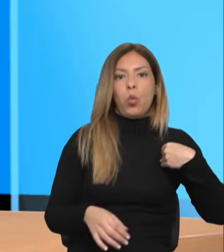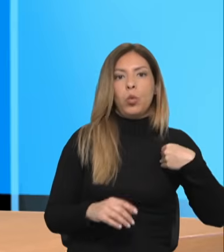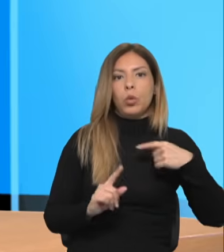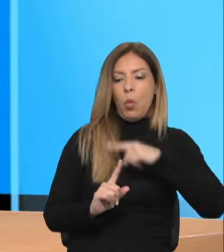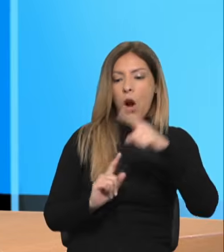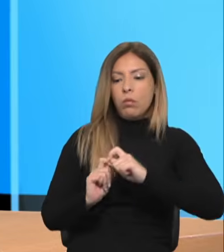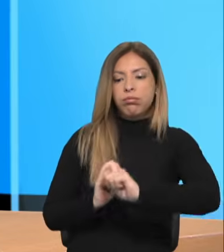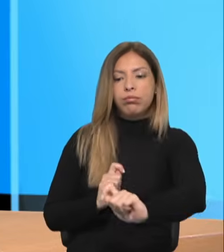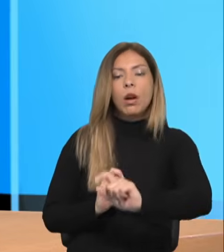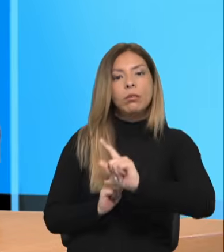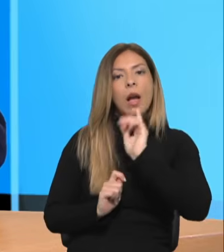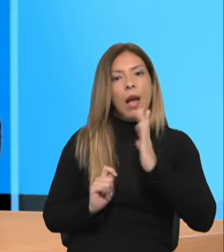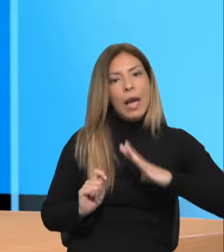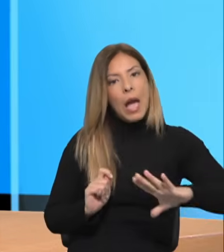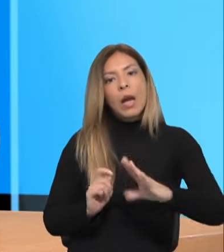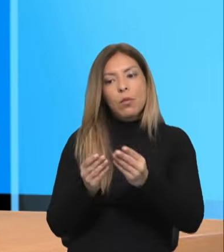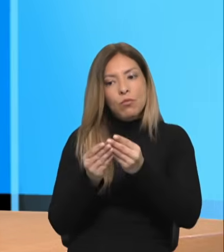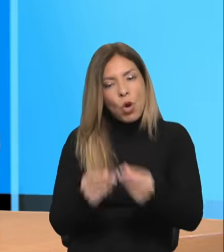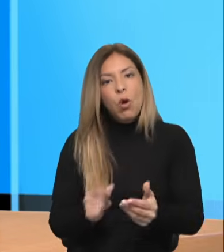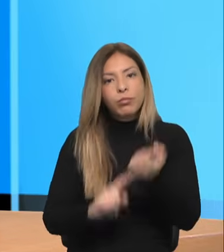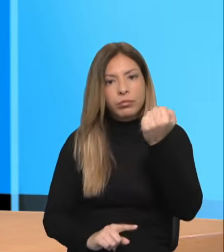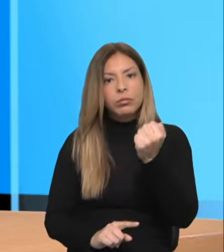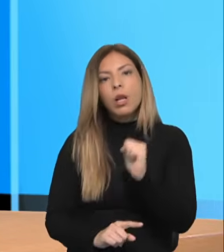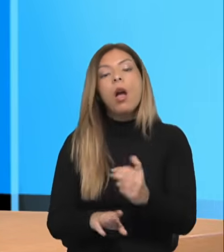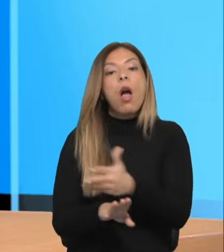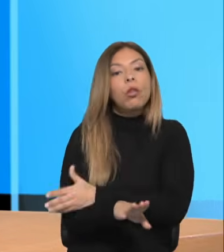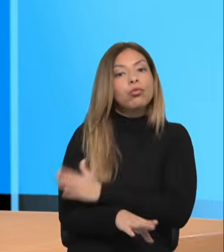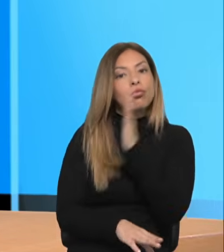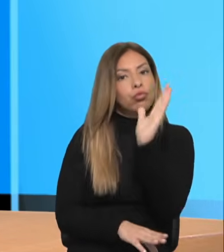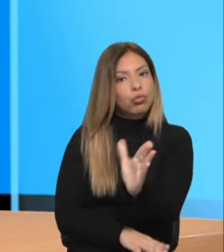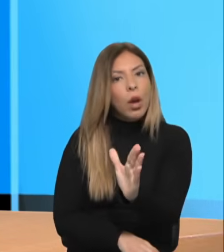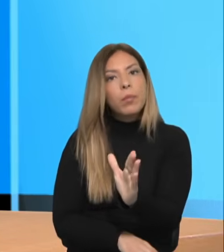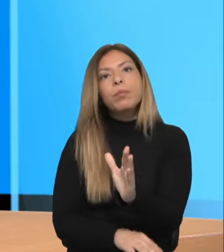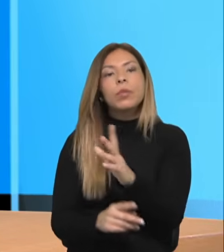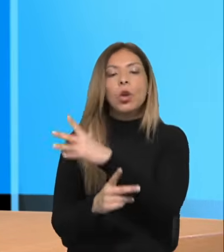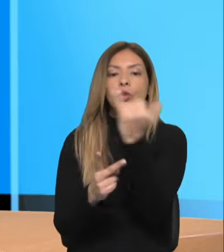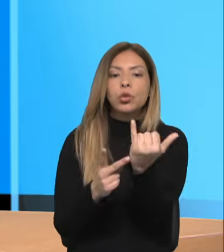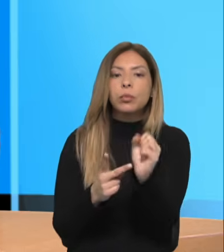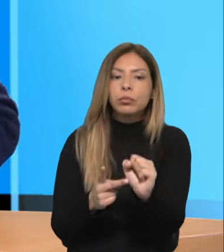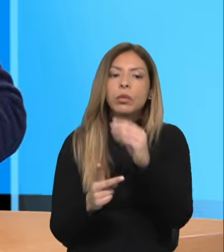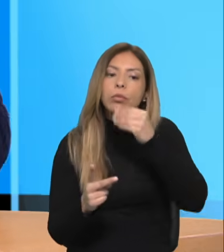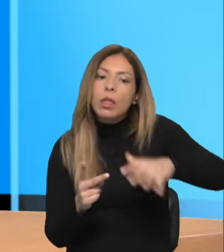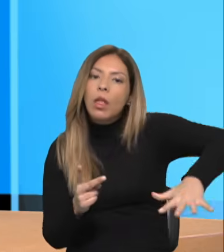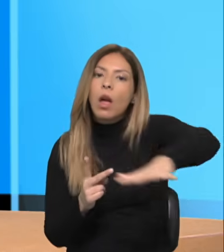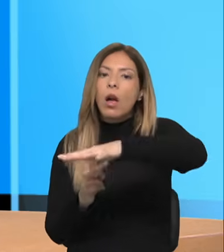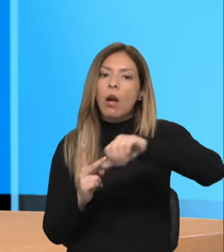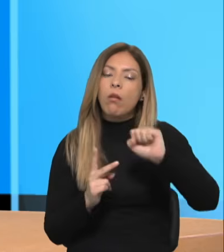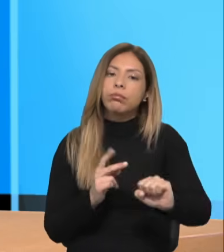de mandato. No segundo ano de mandato, ele já disse isso, será a demografia e resolver os problemas